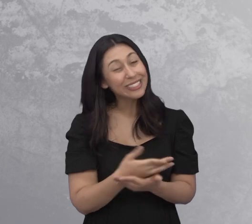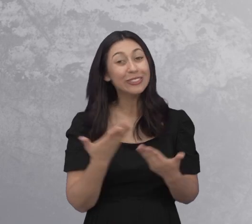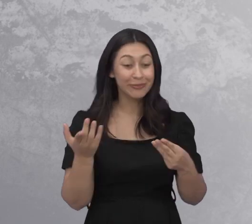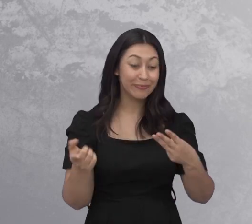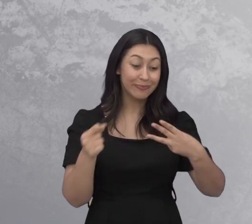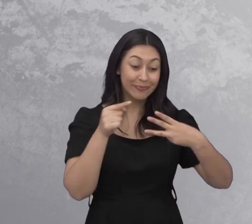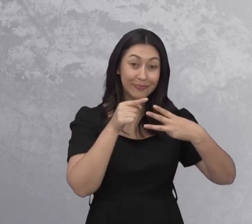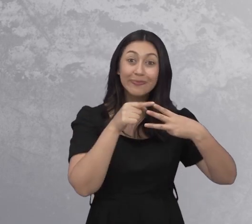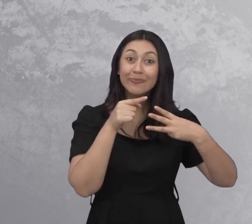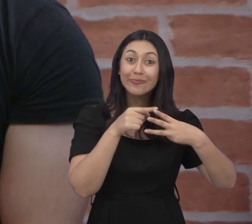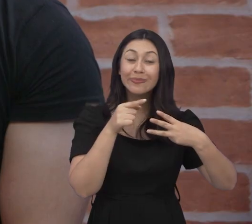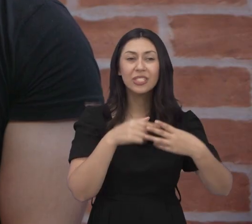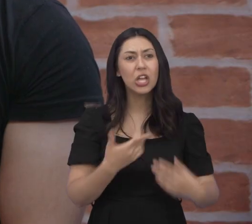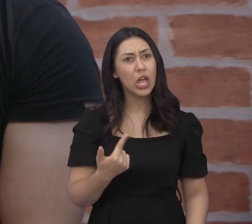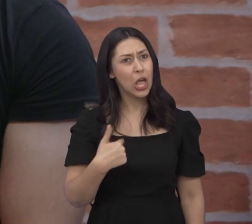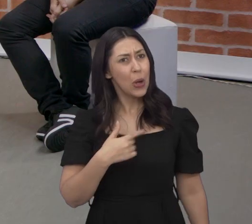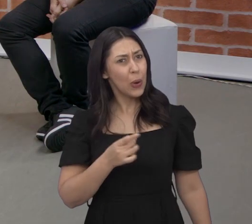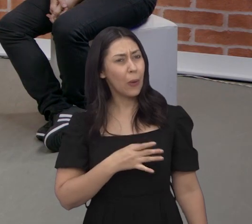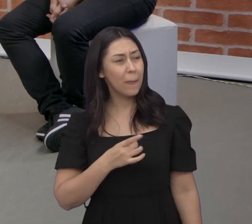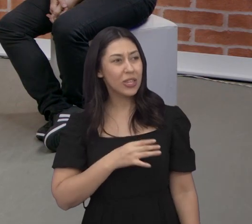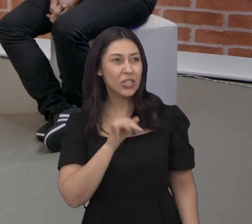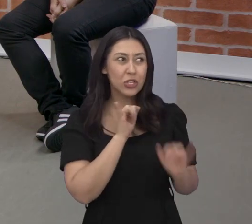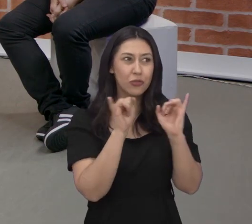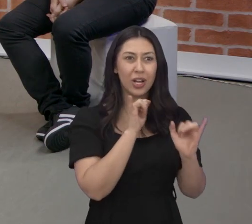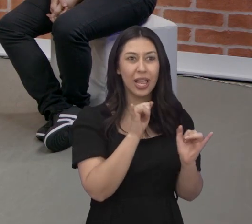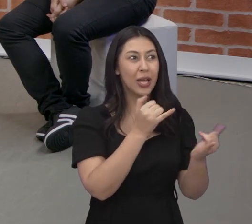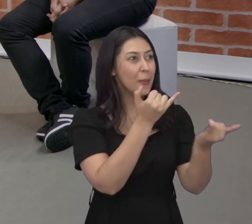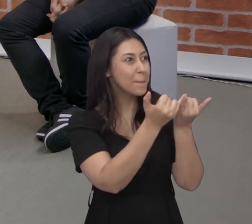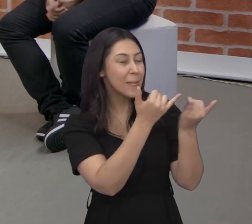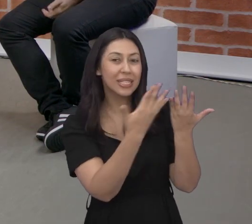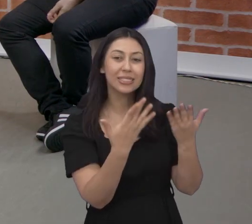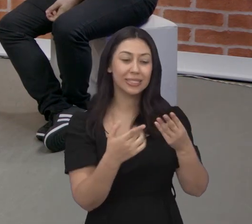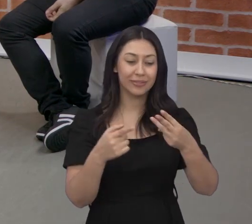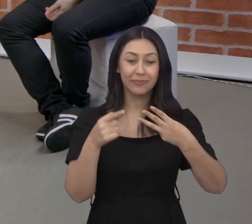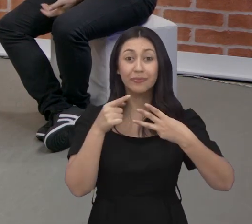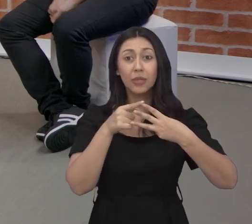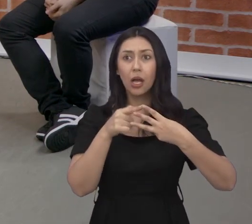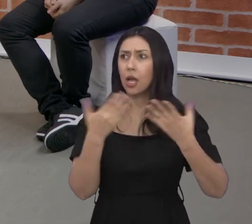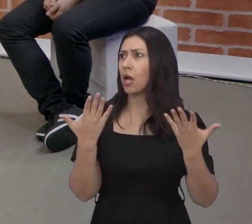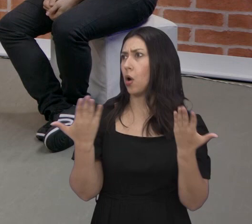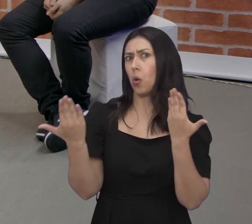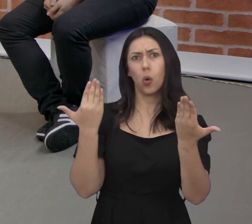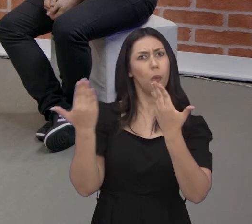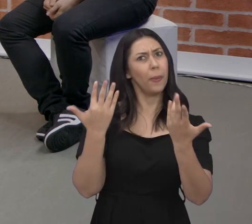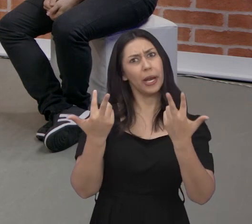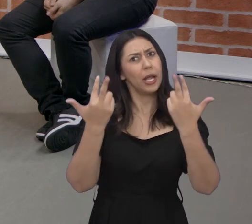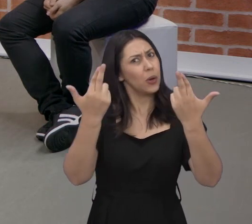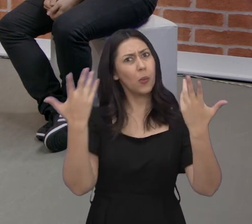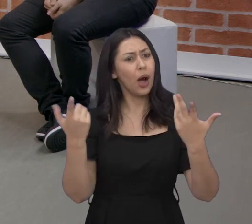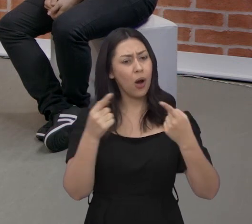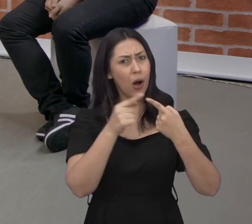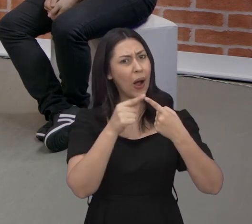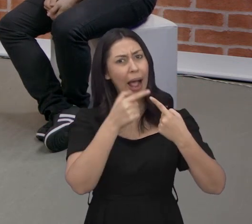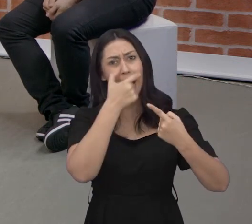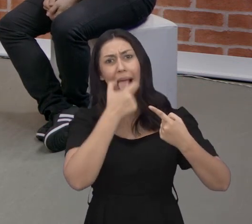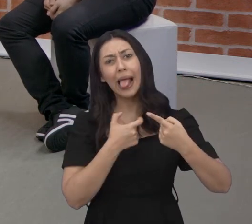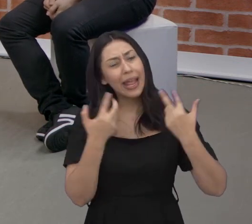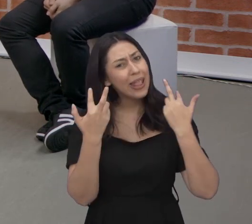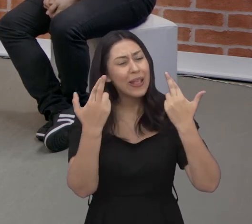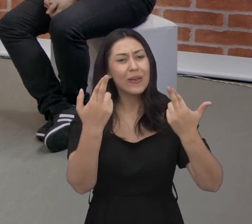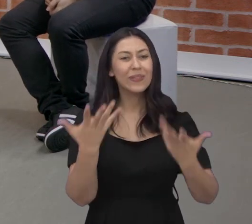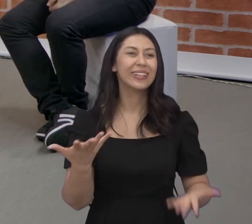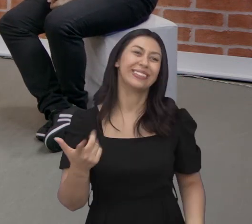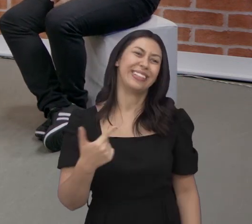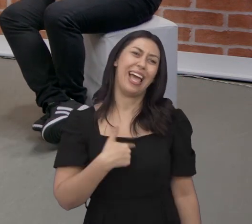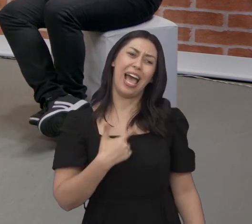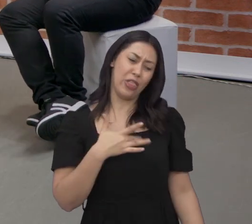Você acredita? Chega, eu fiquei com medo de falar que parece com outra pessoa, daí... Albert Einstein, gente, ó a cara de um focinho do outro. Só que não... Eu fiquei meio